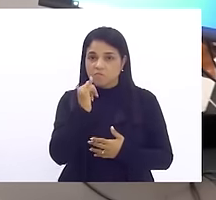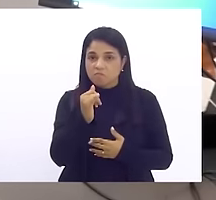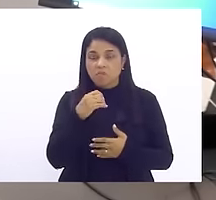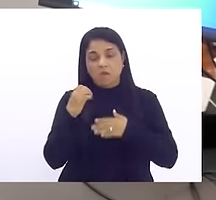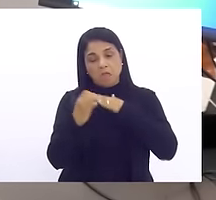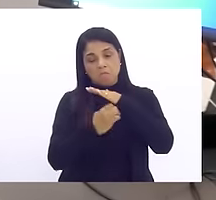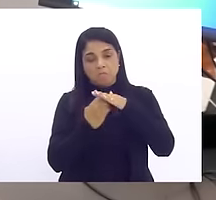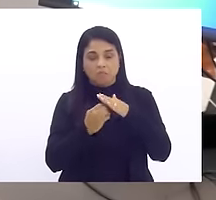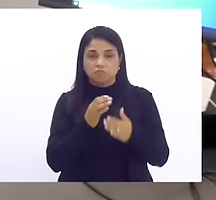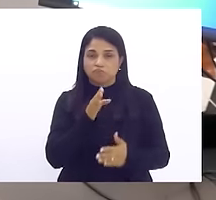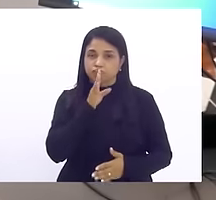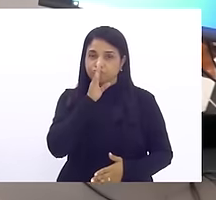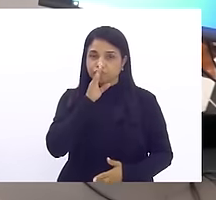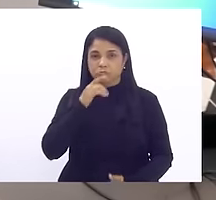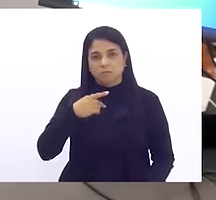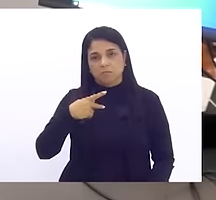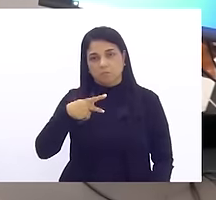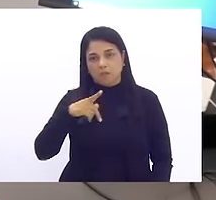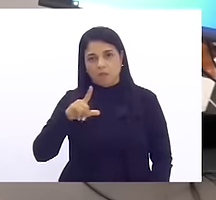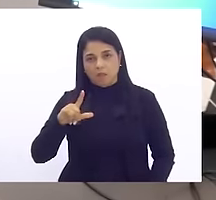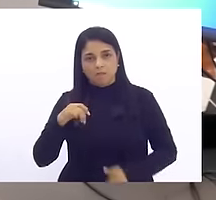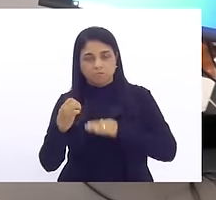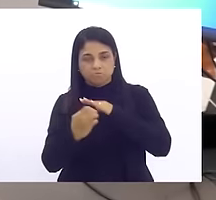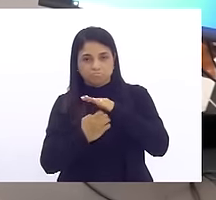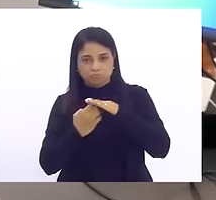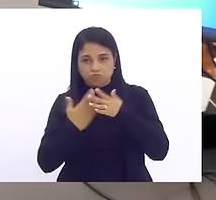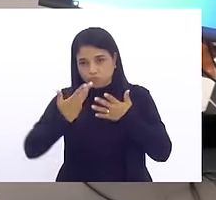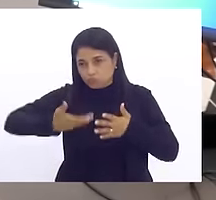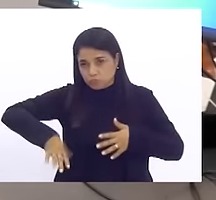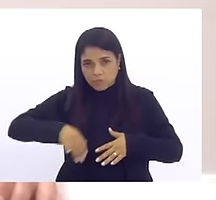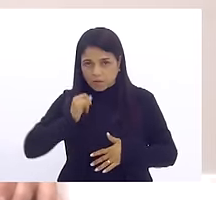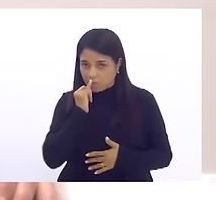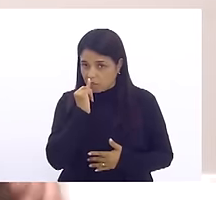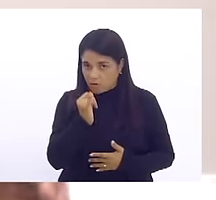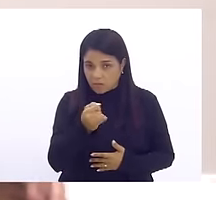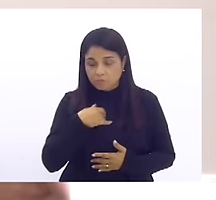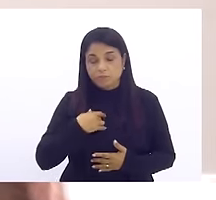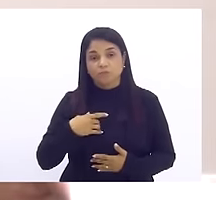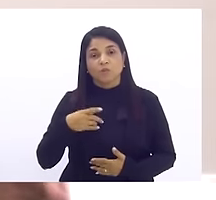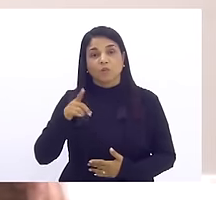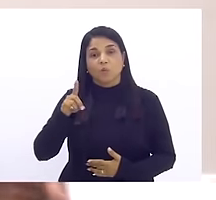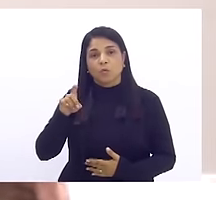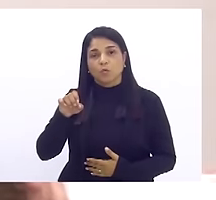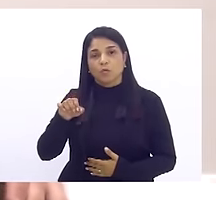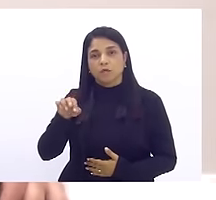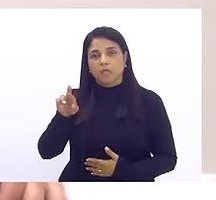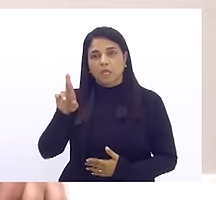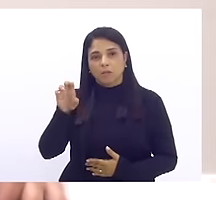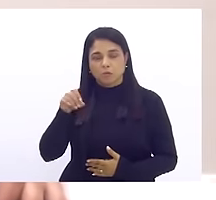ligou a falar o Detro resposta genéricas